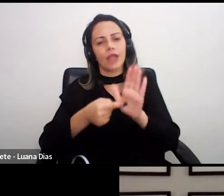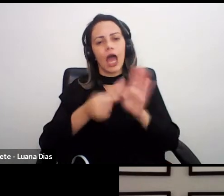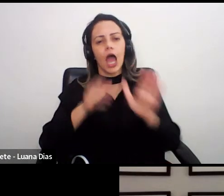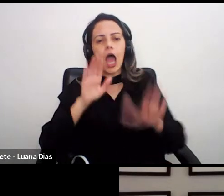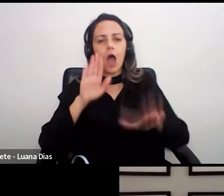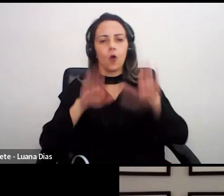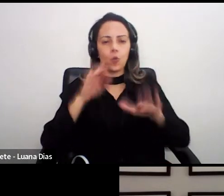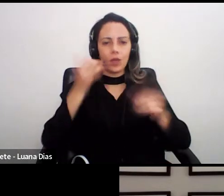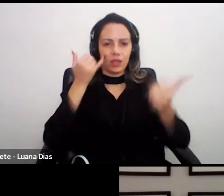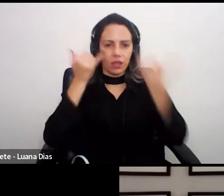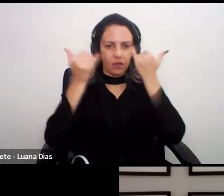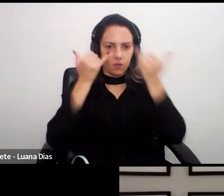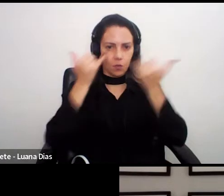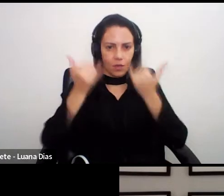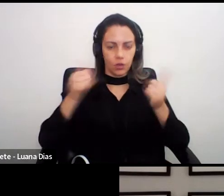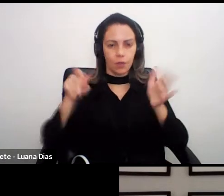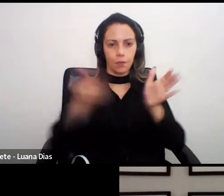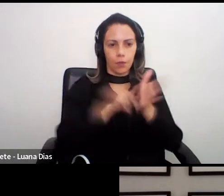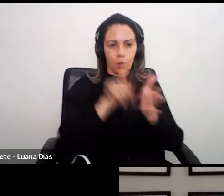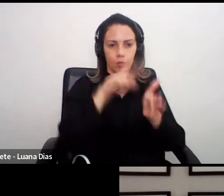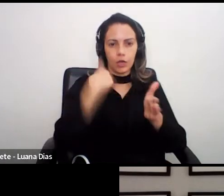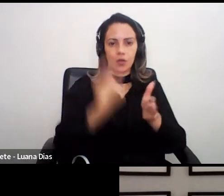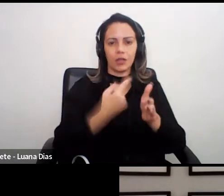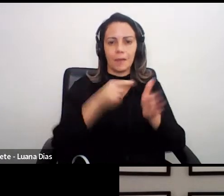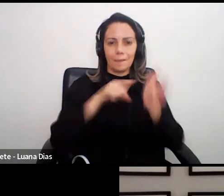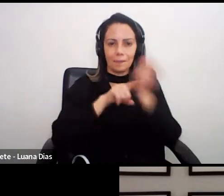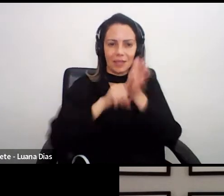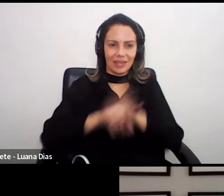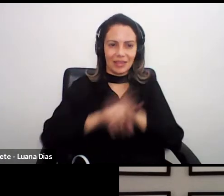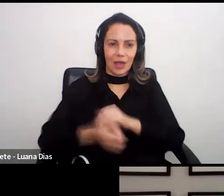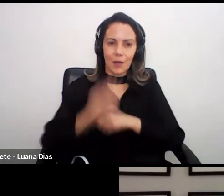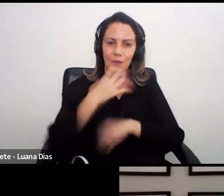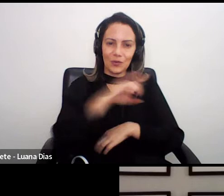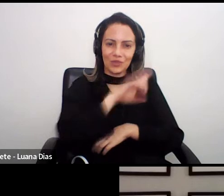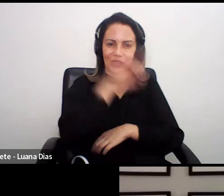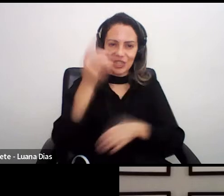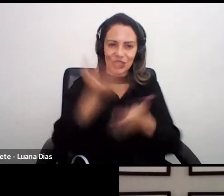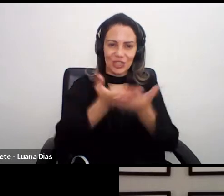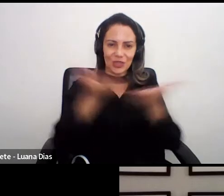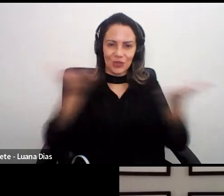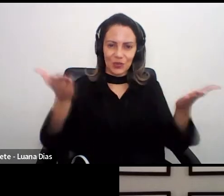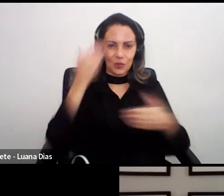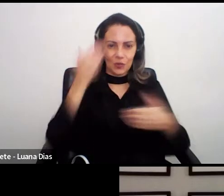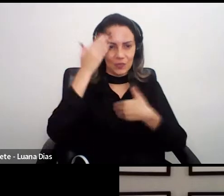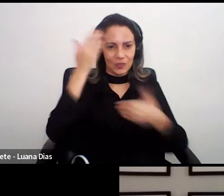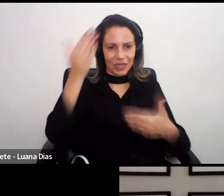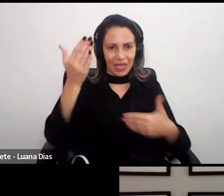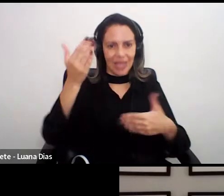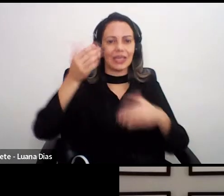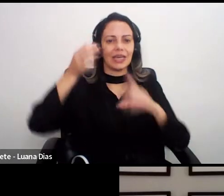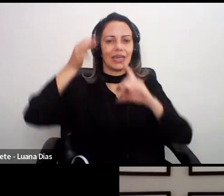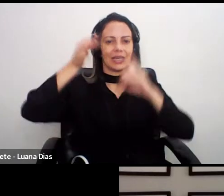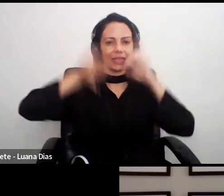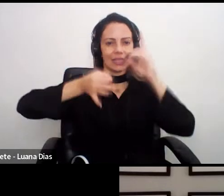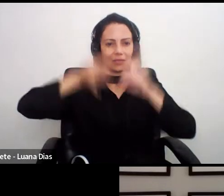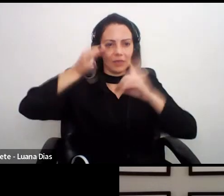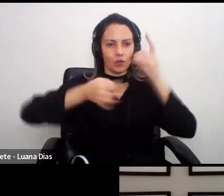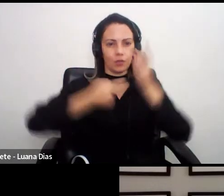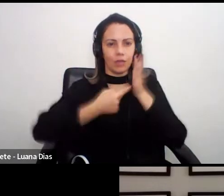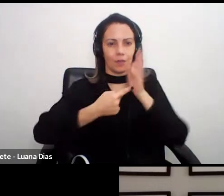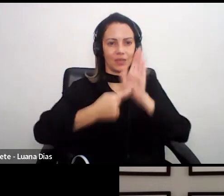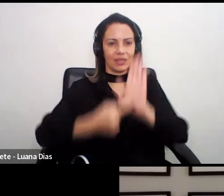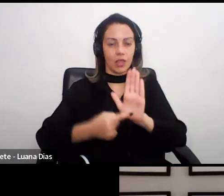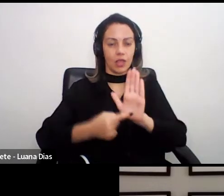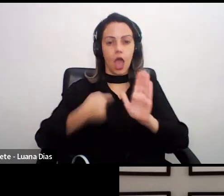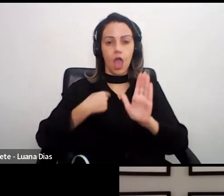pesquisa. Bom dia a todos e todas. Obrigada, desembargadora, pela apresentação. Eu